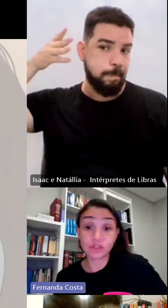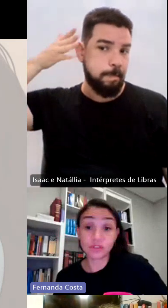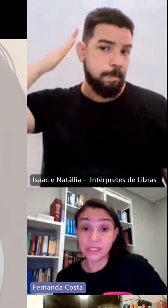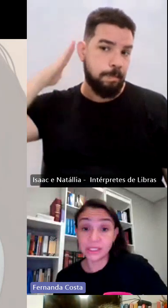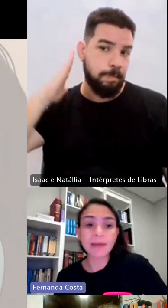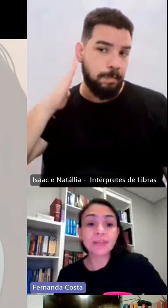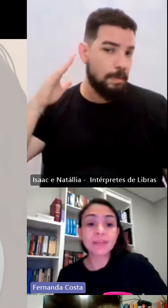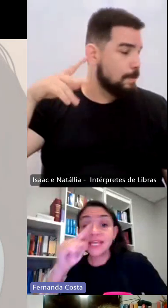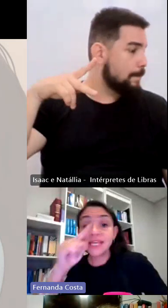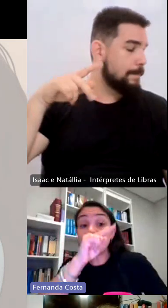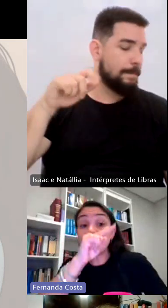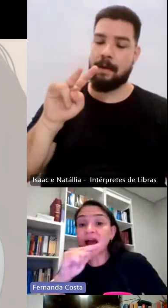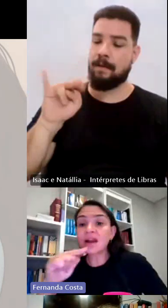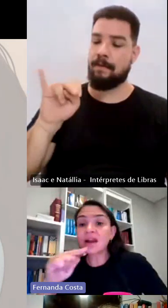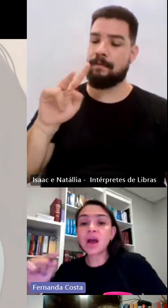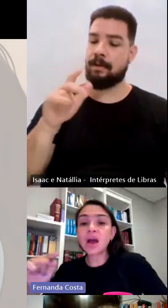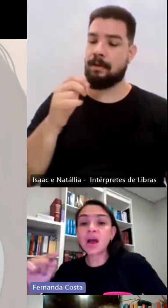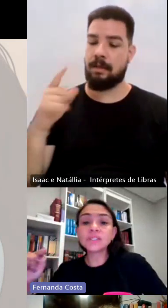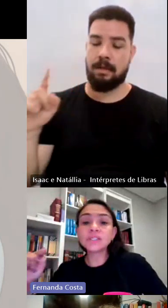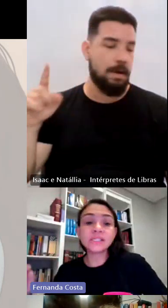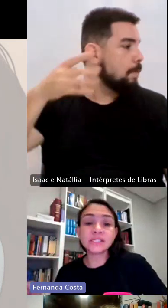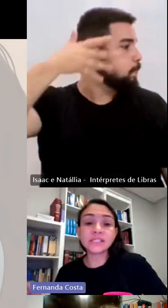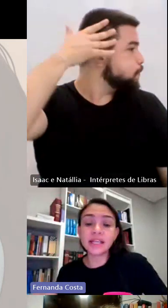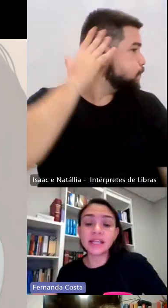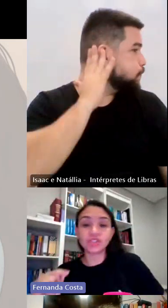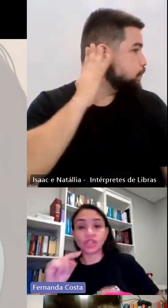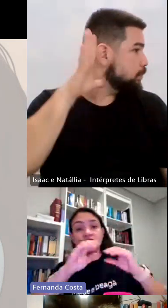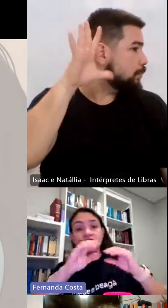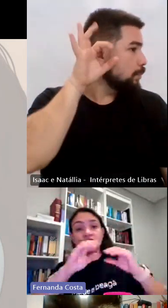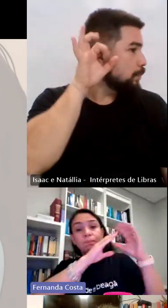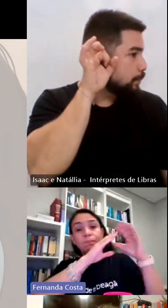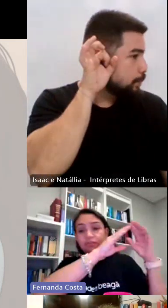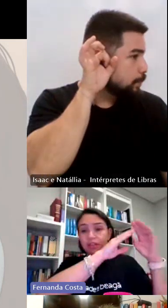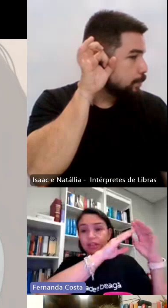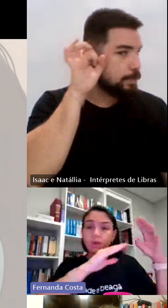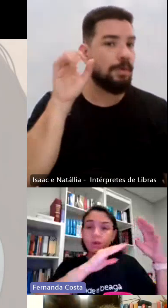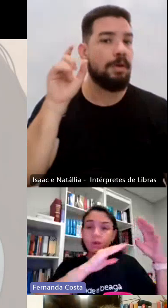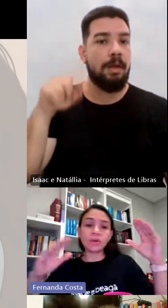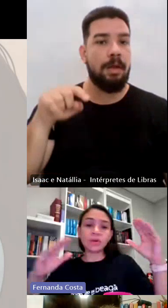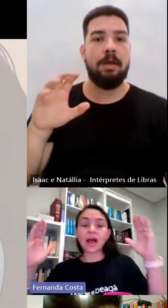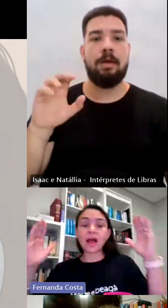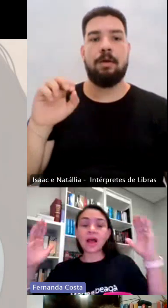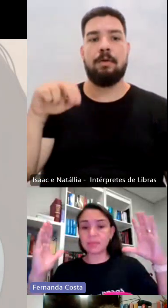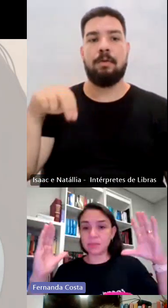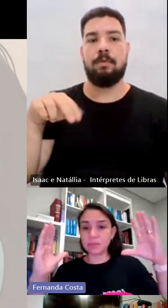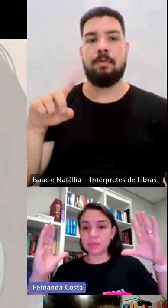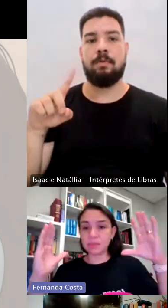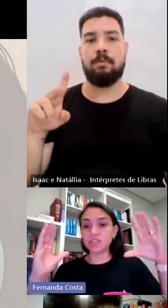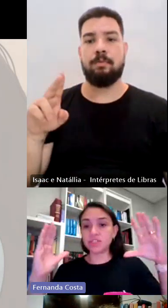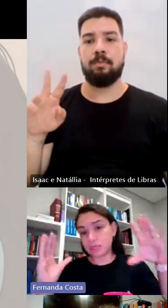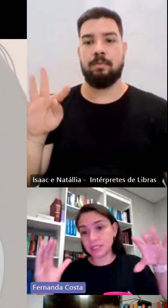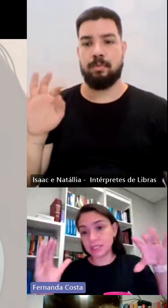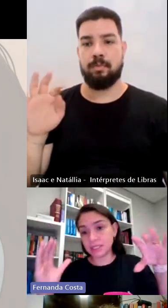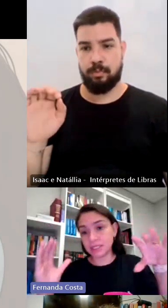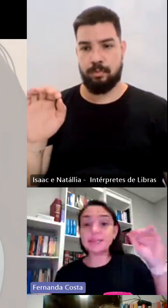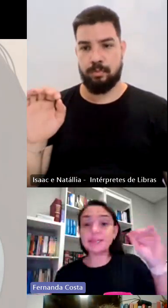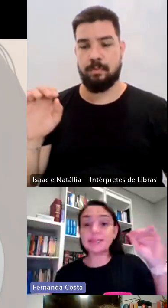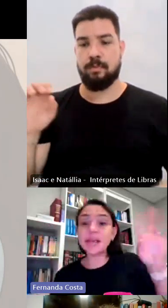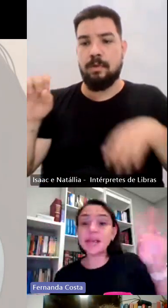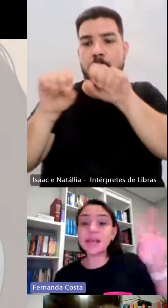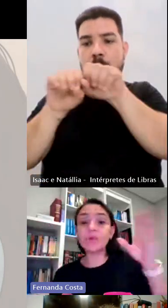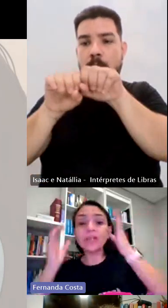consegue visualizar, e ele é um canal que se estende do pavilhão auricular até a membrana timpânica.